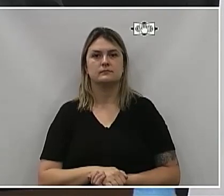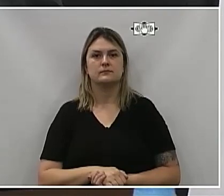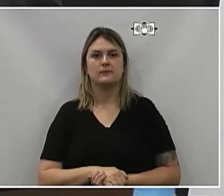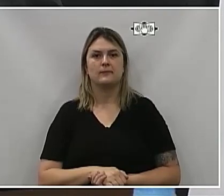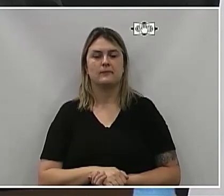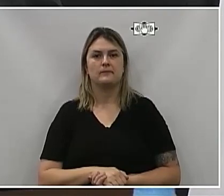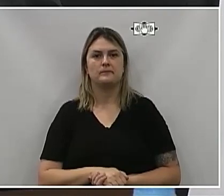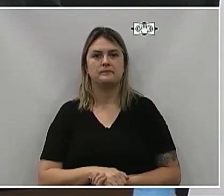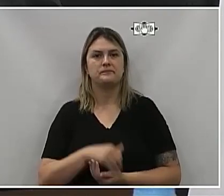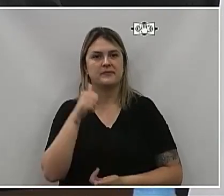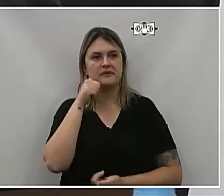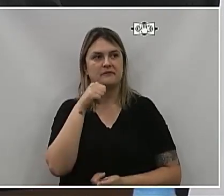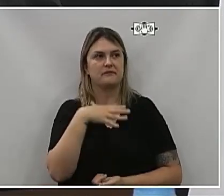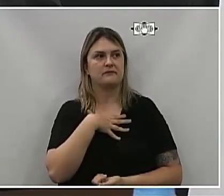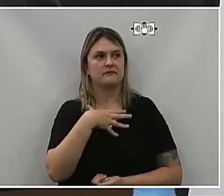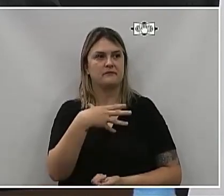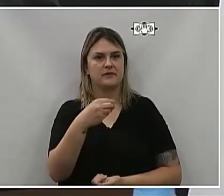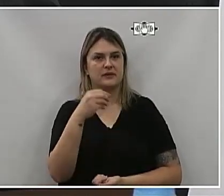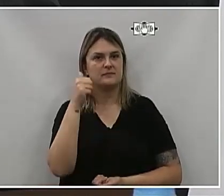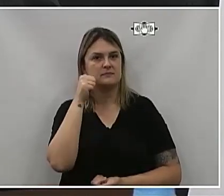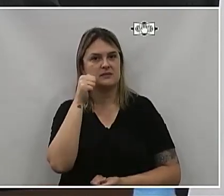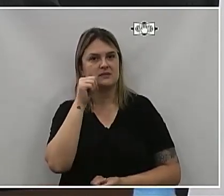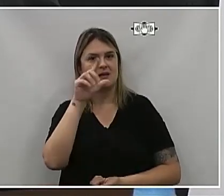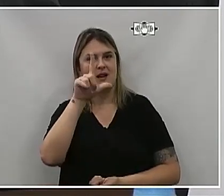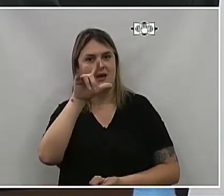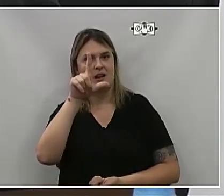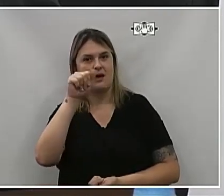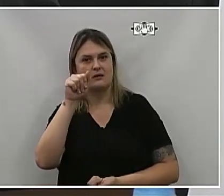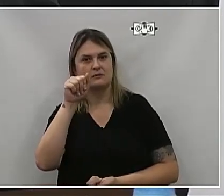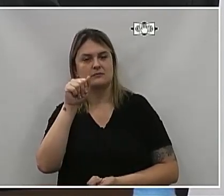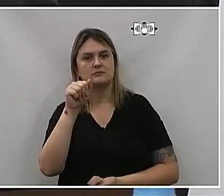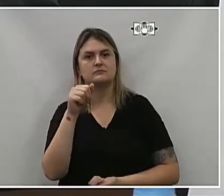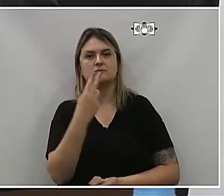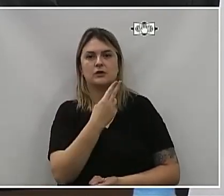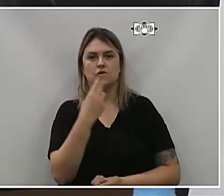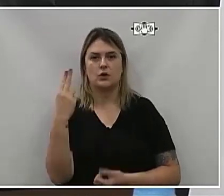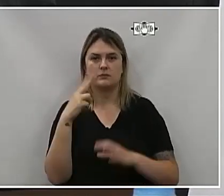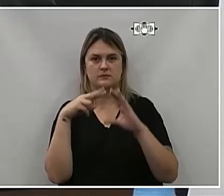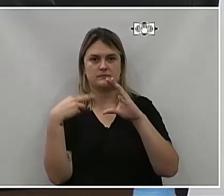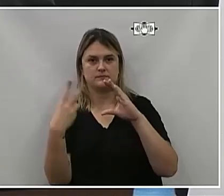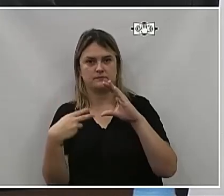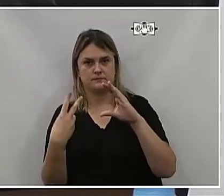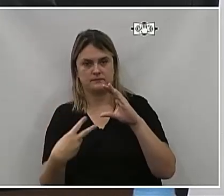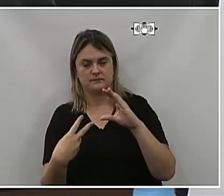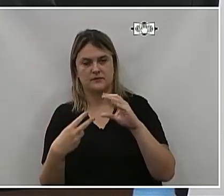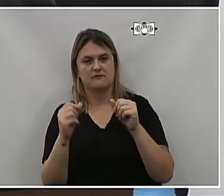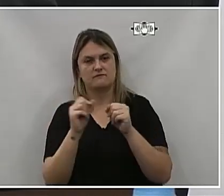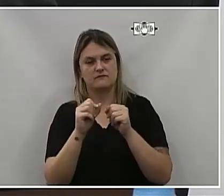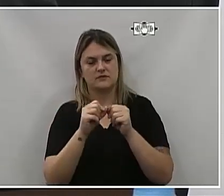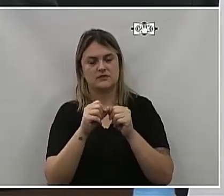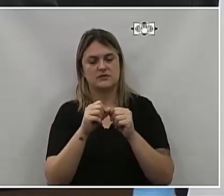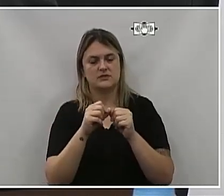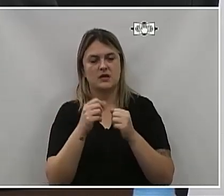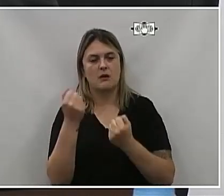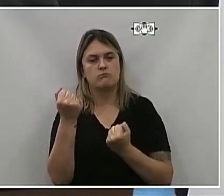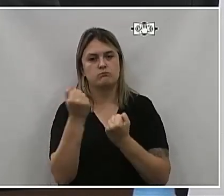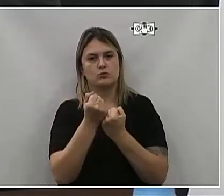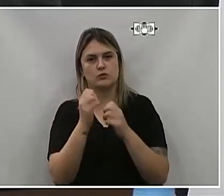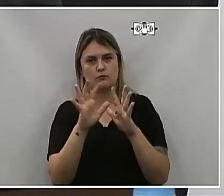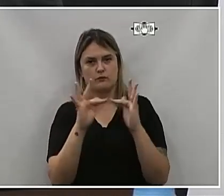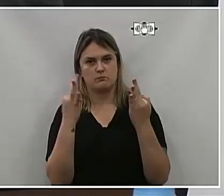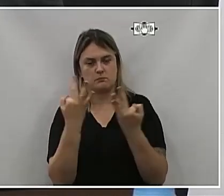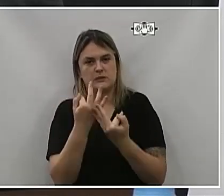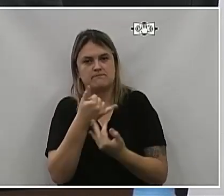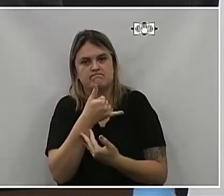A filha dela, dona Lila, quero, em nome da Câmara Municipal de União da Vitória, prestar os mais